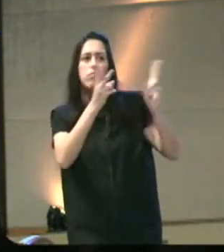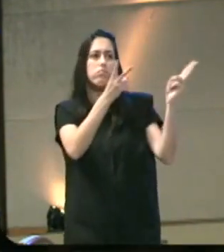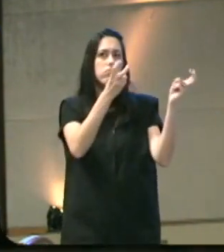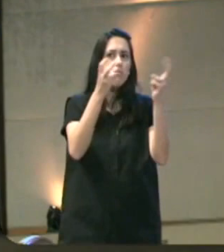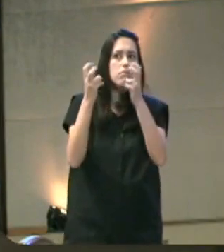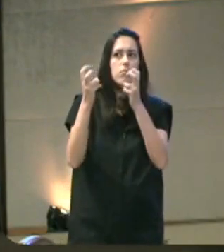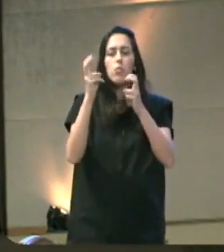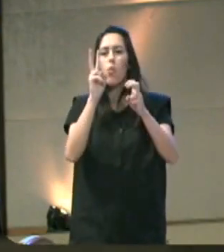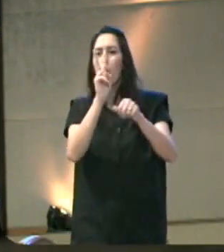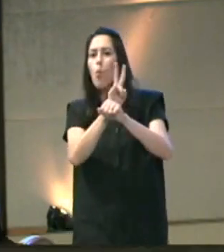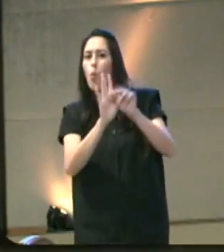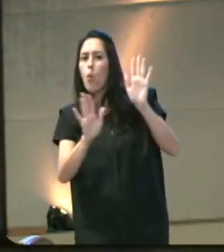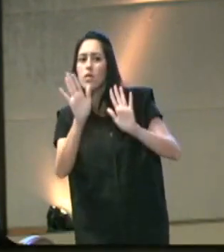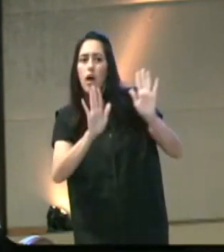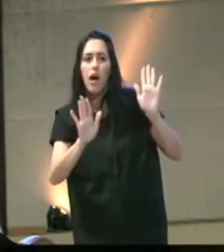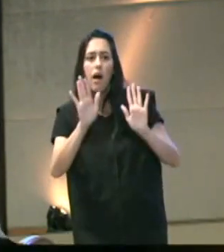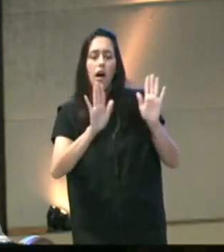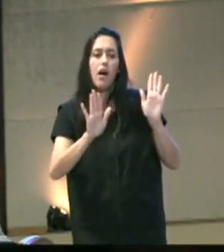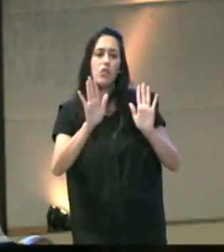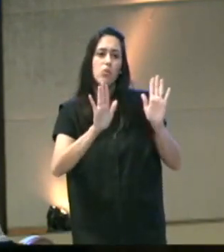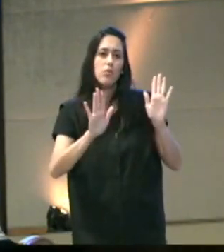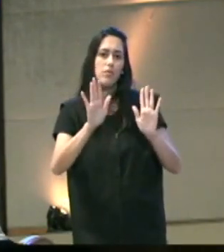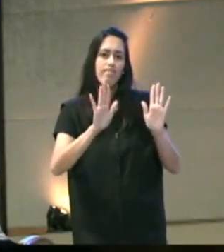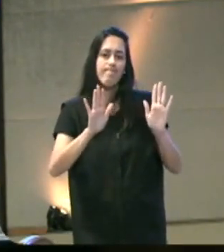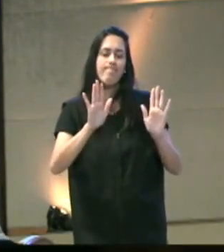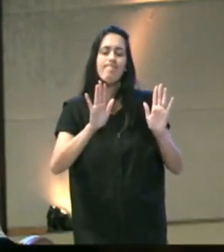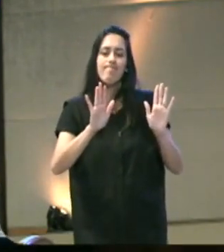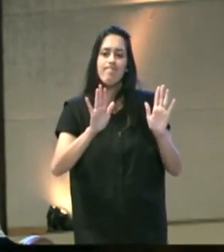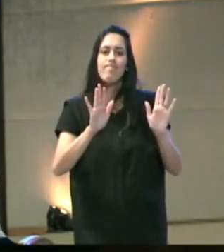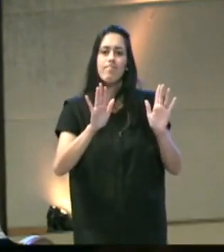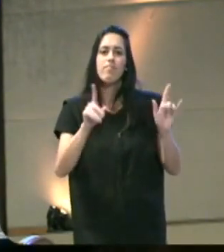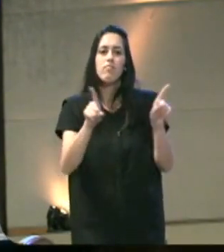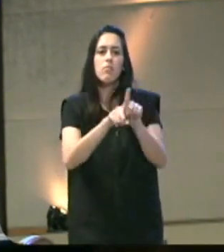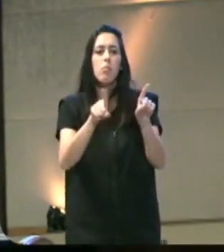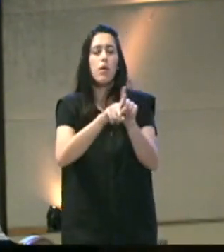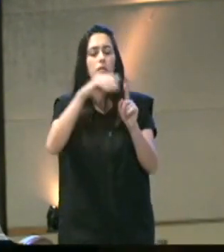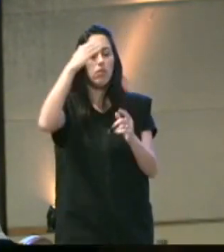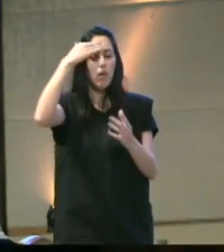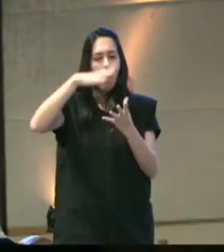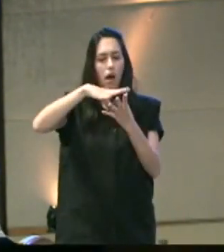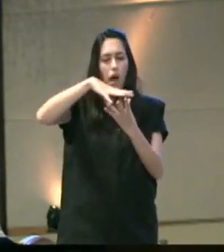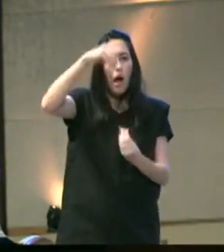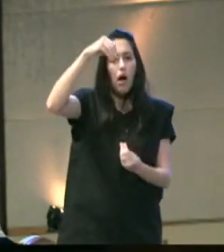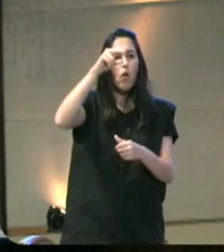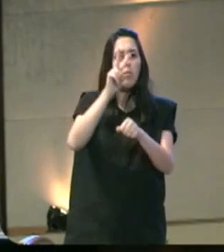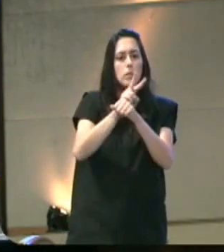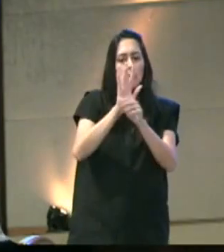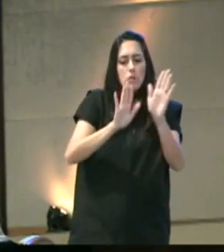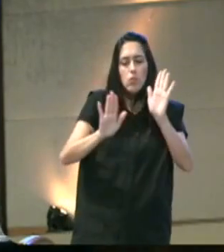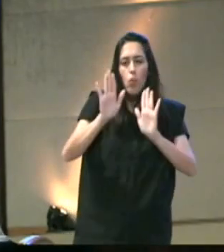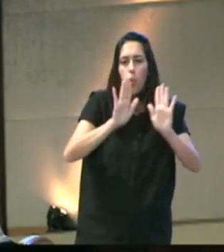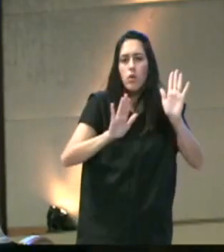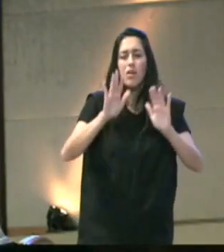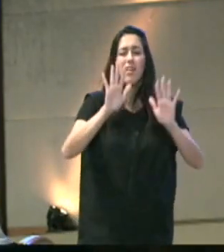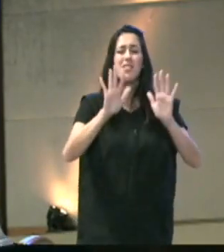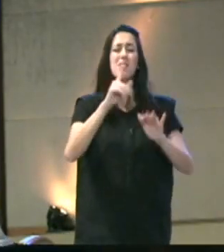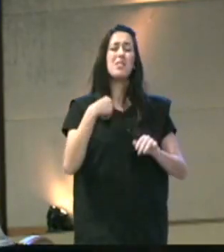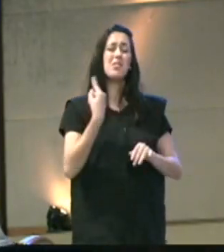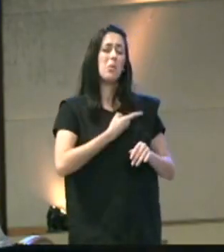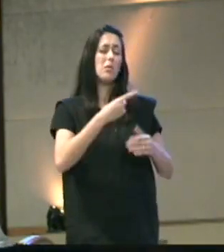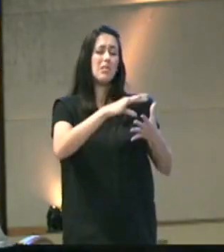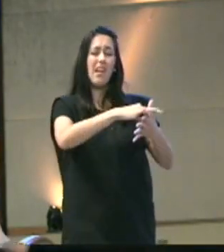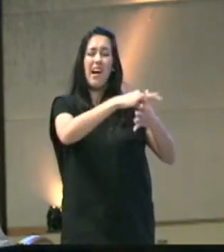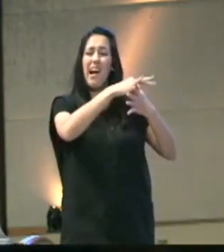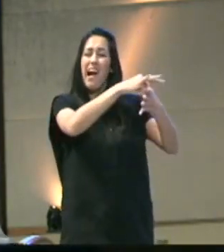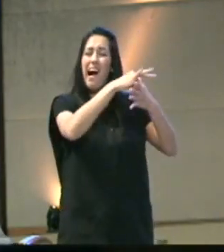de nós. Alguns apelos da alma que na verdade são força da nossa carne, e a